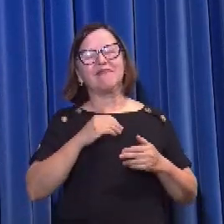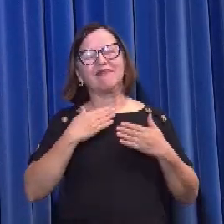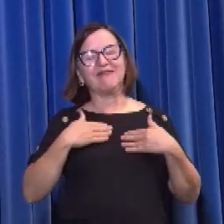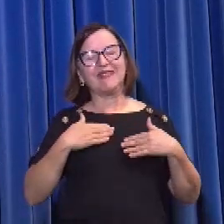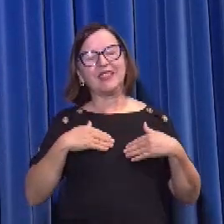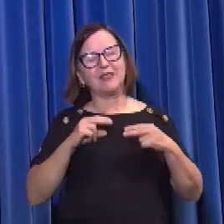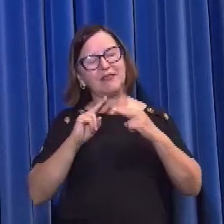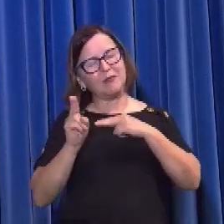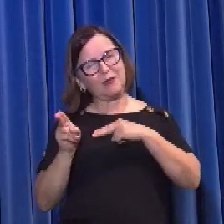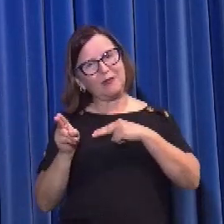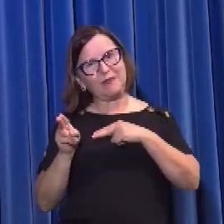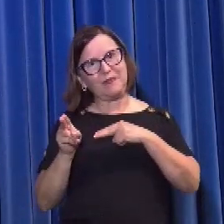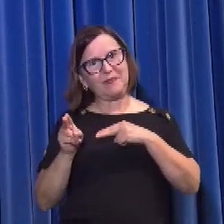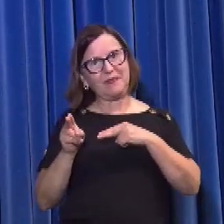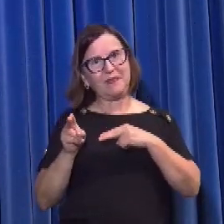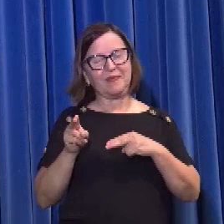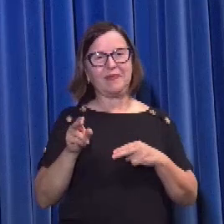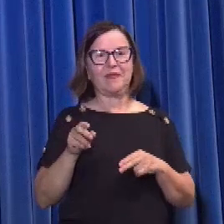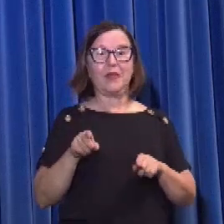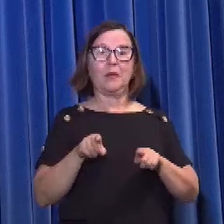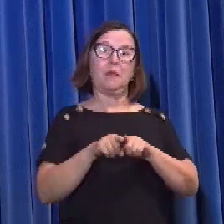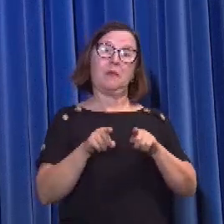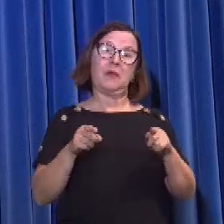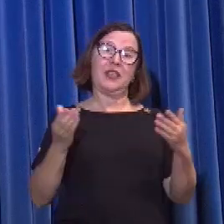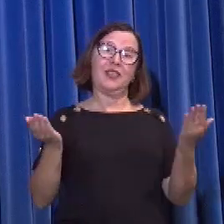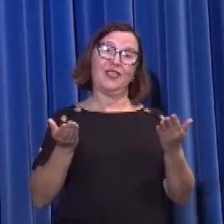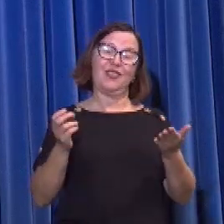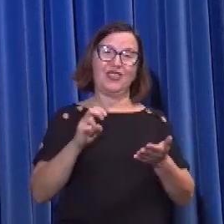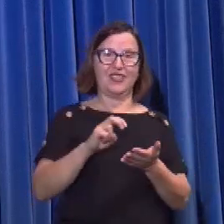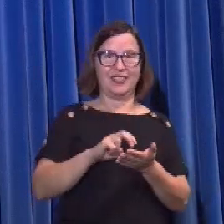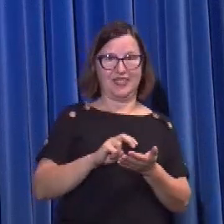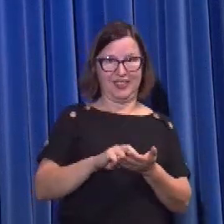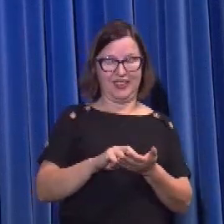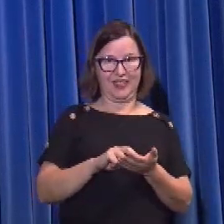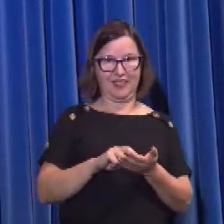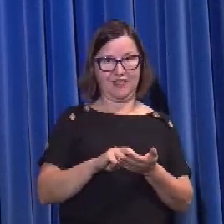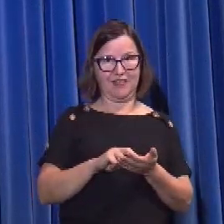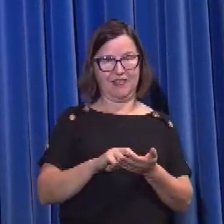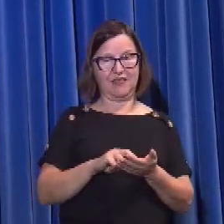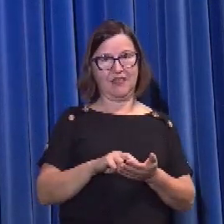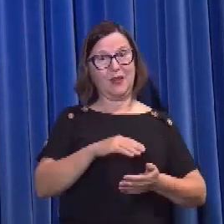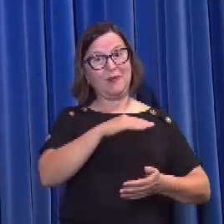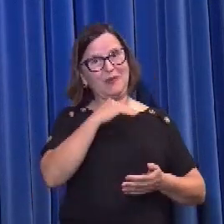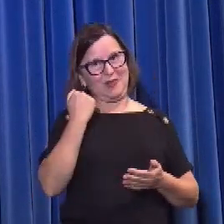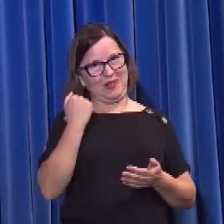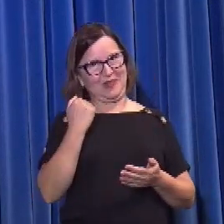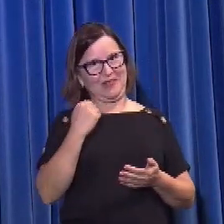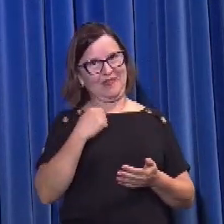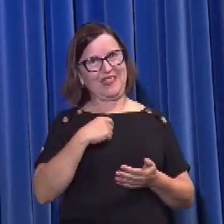Só que ela também descansou hoje cedo. E eu creio que ela está na eternidade hoje.